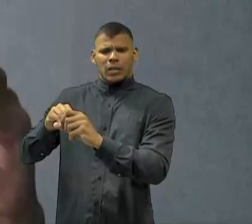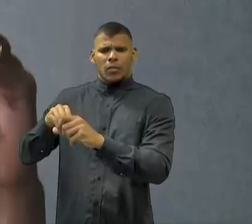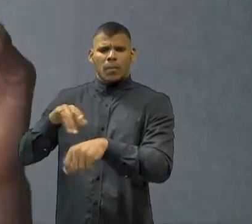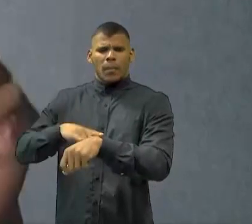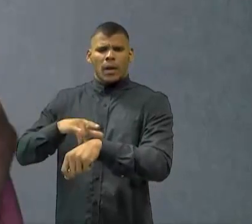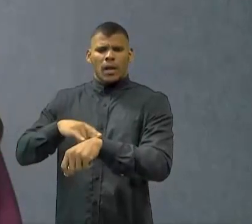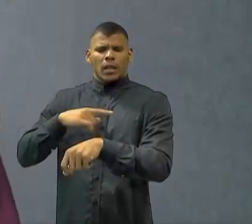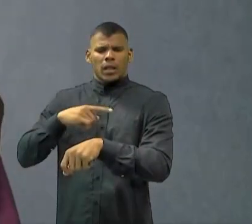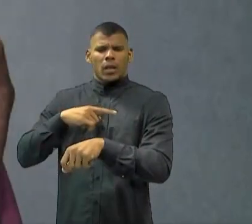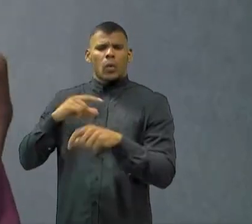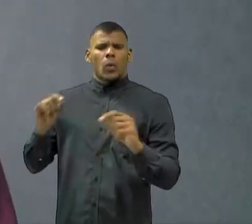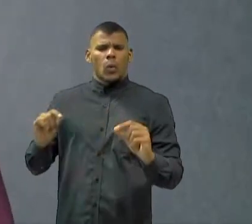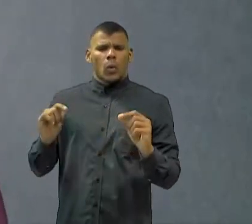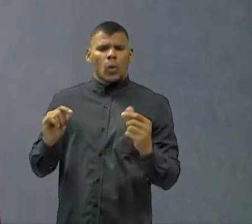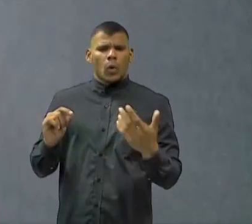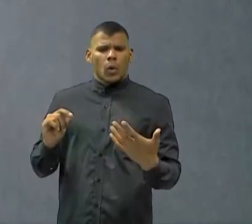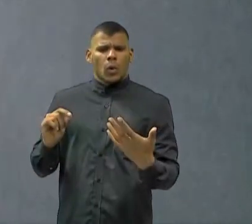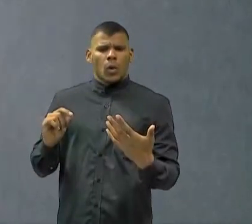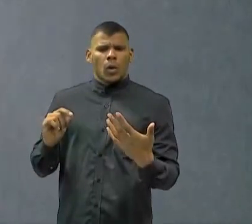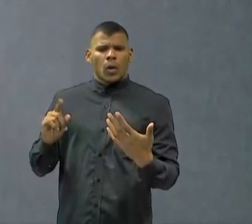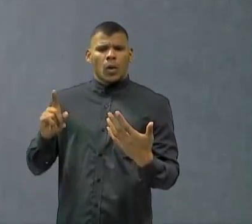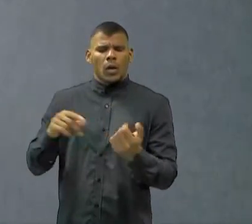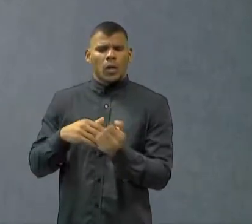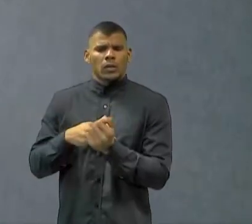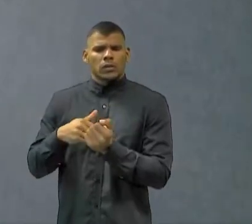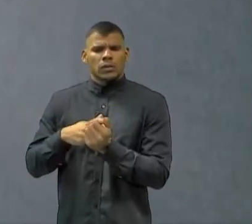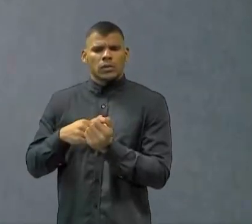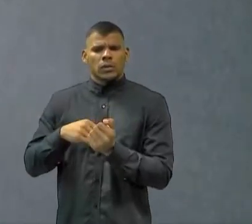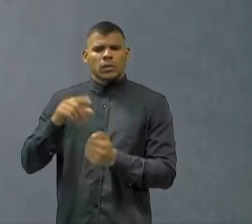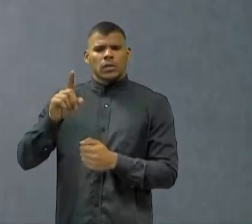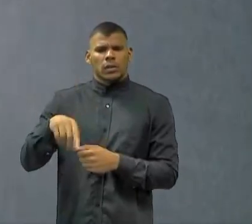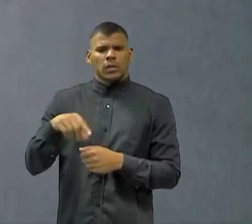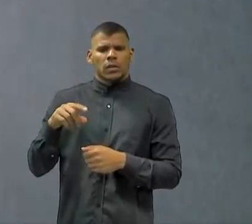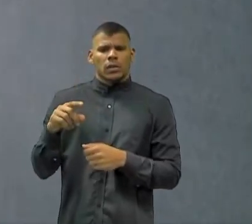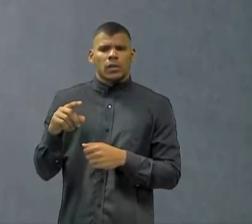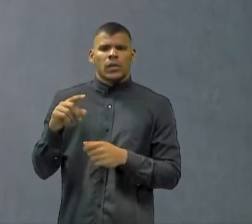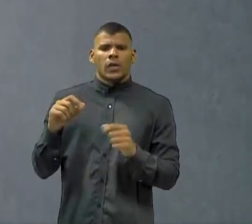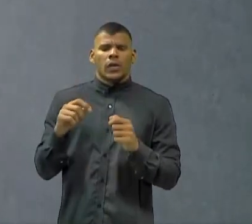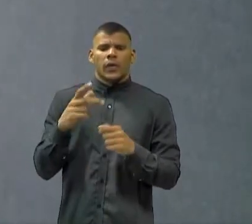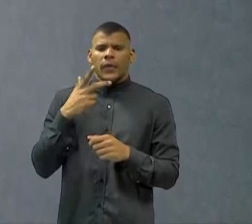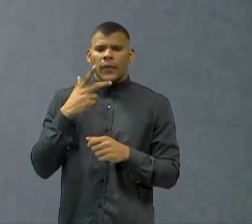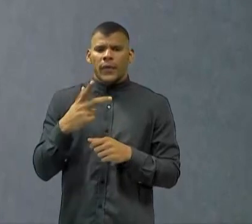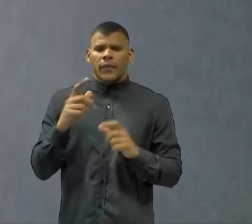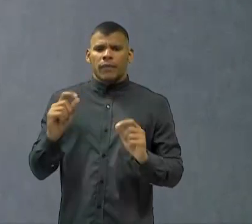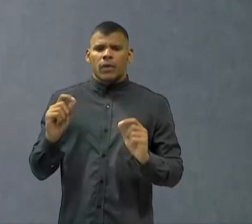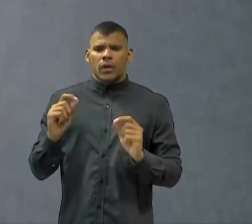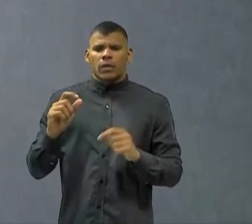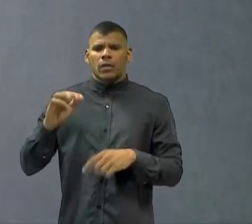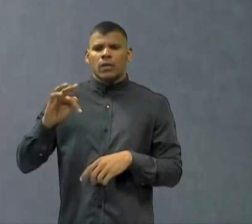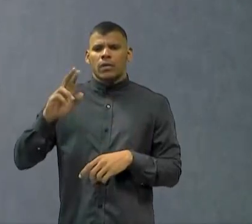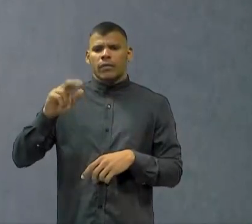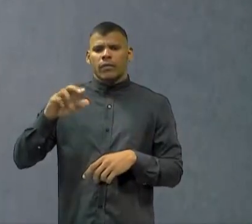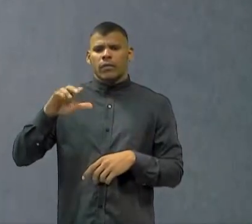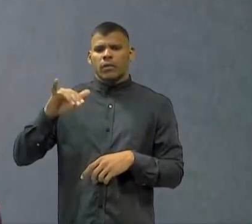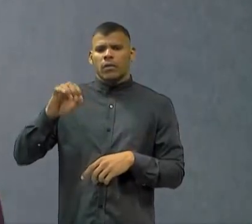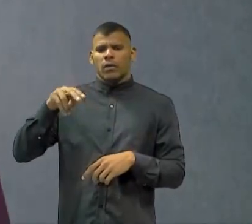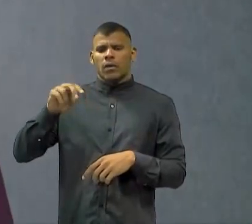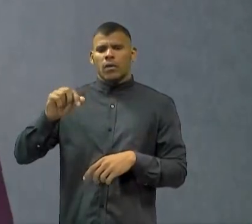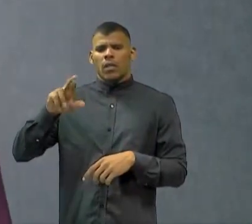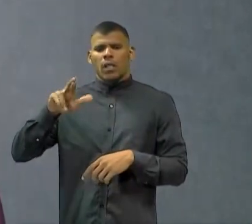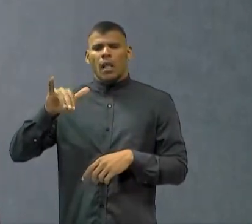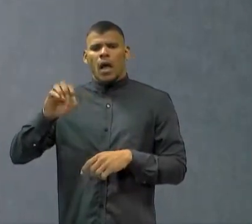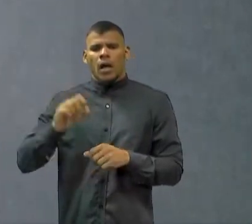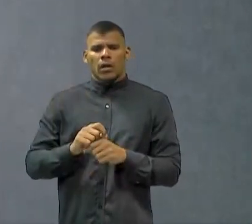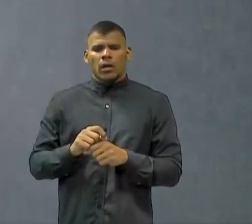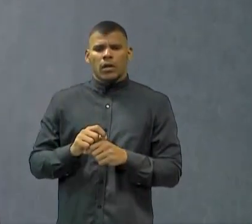informativo. A senha é... Aí falava o nome da senha. Então, ela só precisava falar para uma funcionária uma senha. E tinha uma mulher na